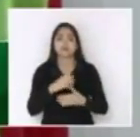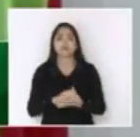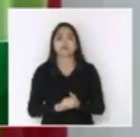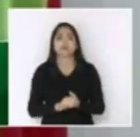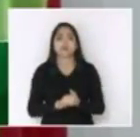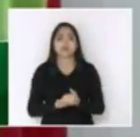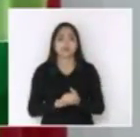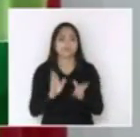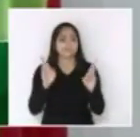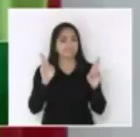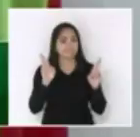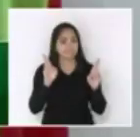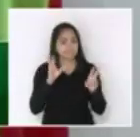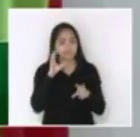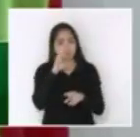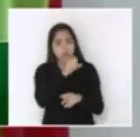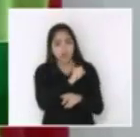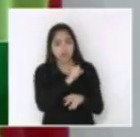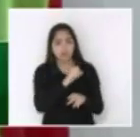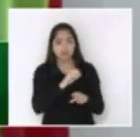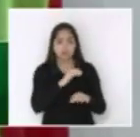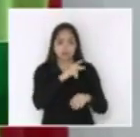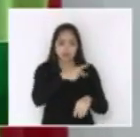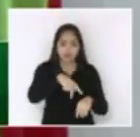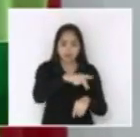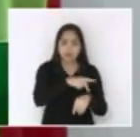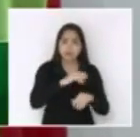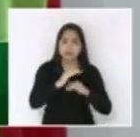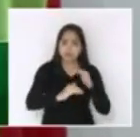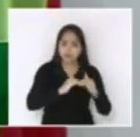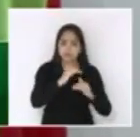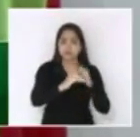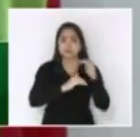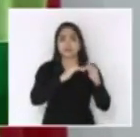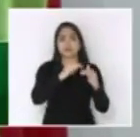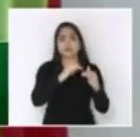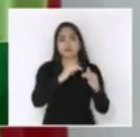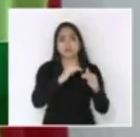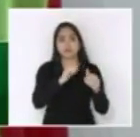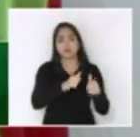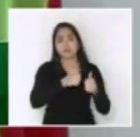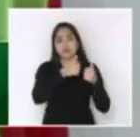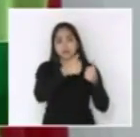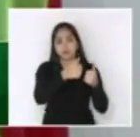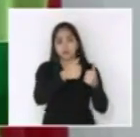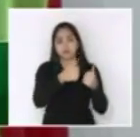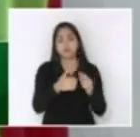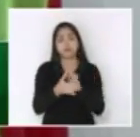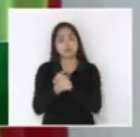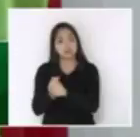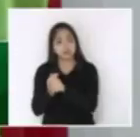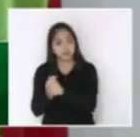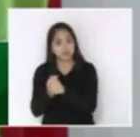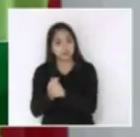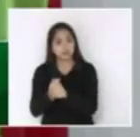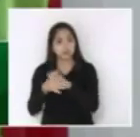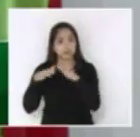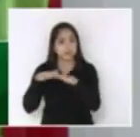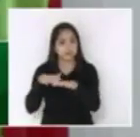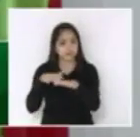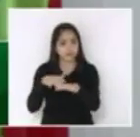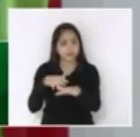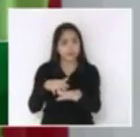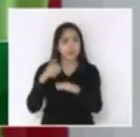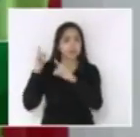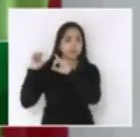fato, rapidamente aquele país possa se reerguer. Cumprimentando aqui os nossos amigos também, movimento tradicionalista, que se